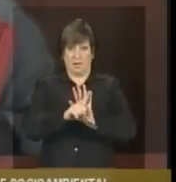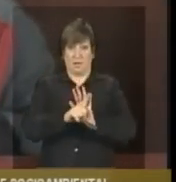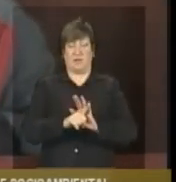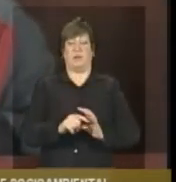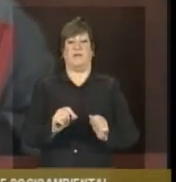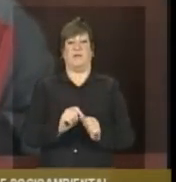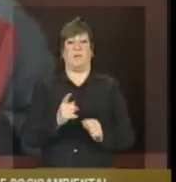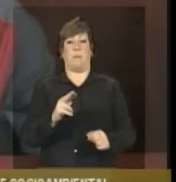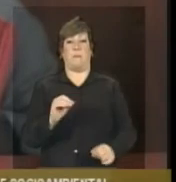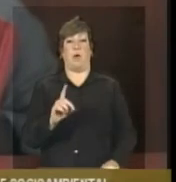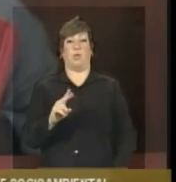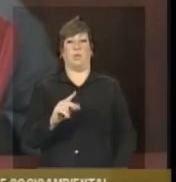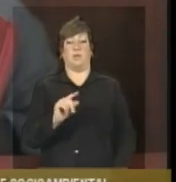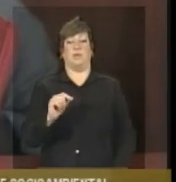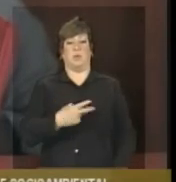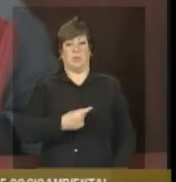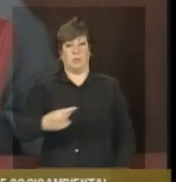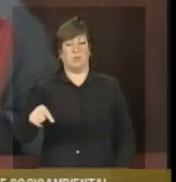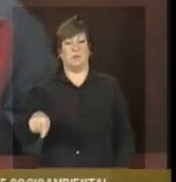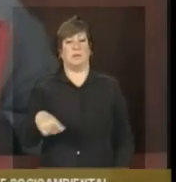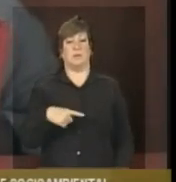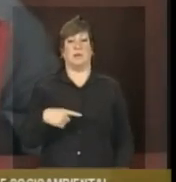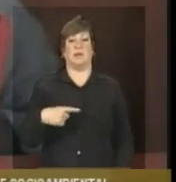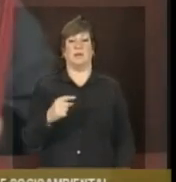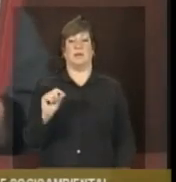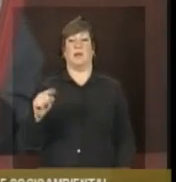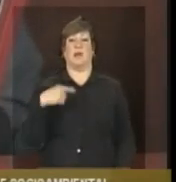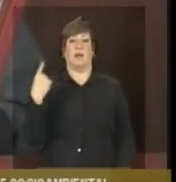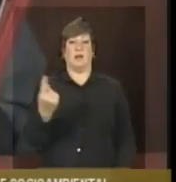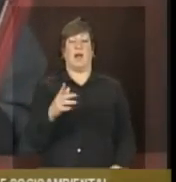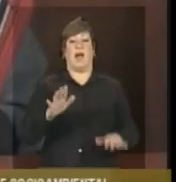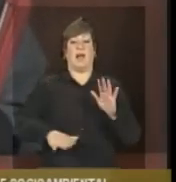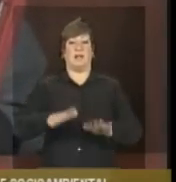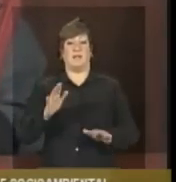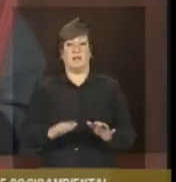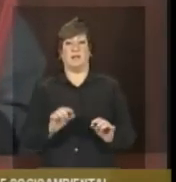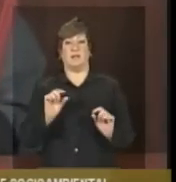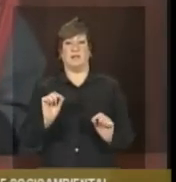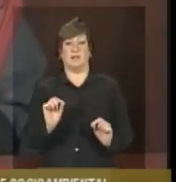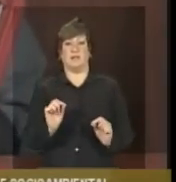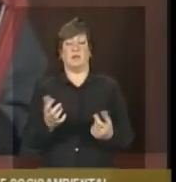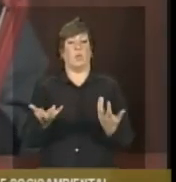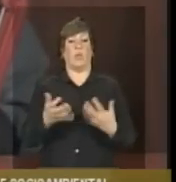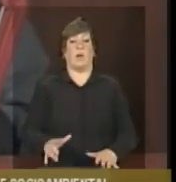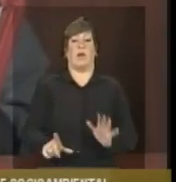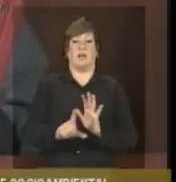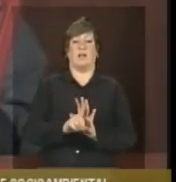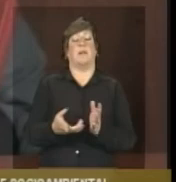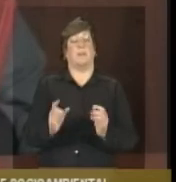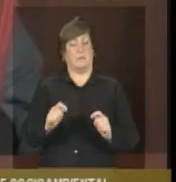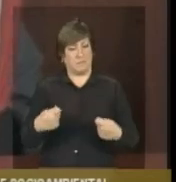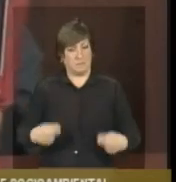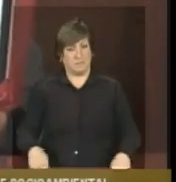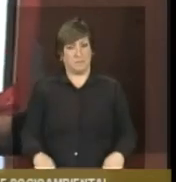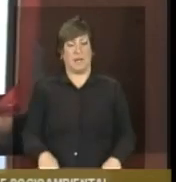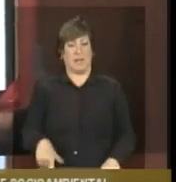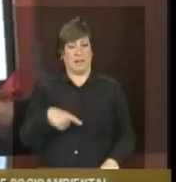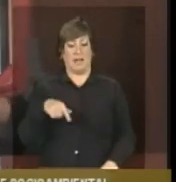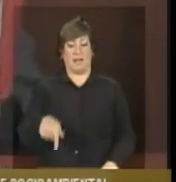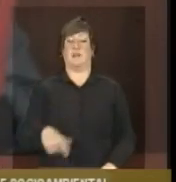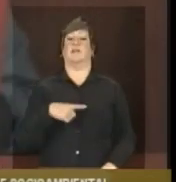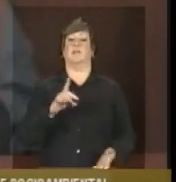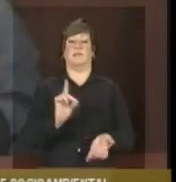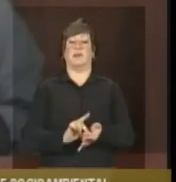sustentabilidade, daqueles que usam, muitas vezes, os pequenos e os médios para se esconder em torno da legalização ou da legalidade. Está aqui, está